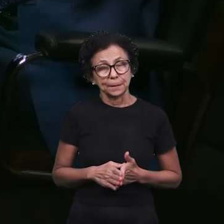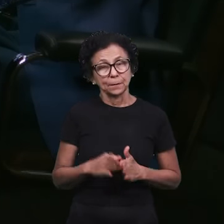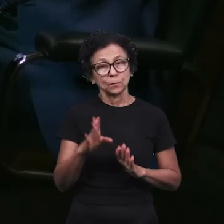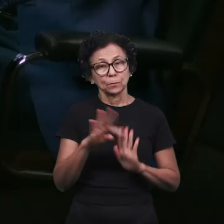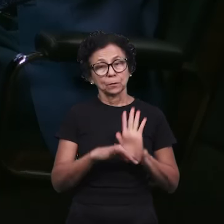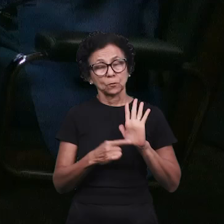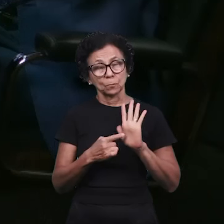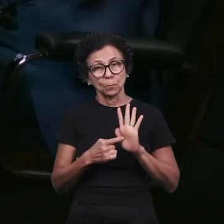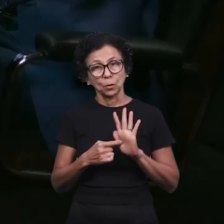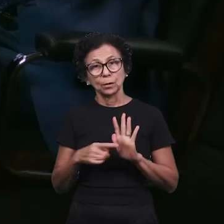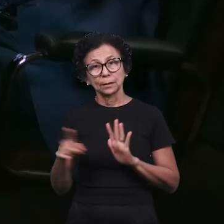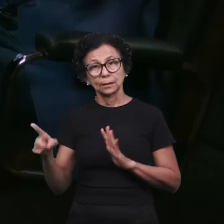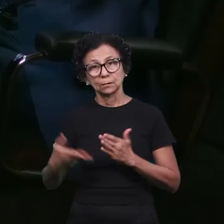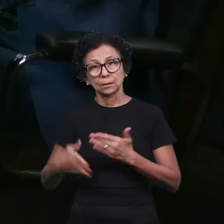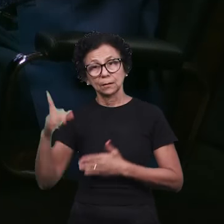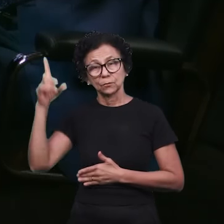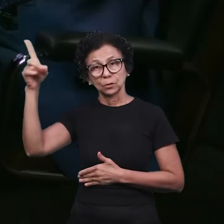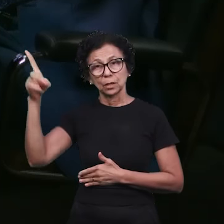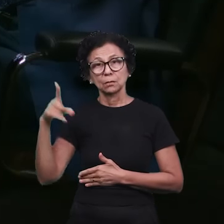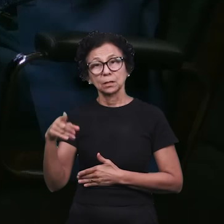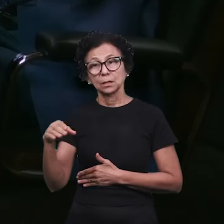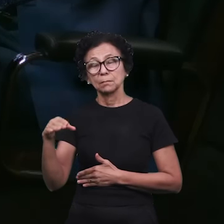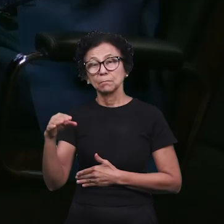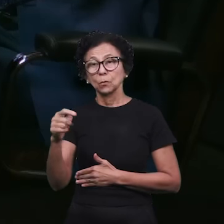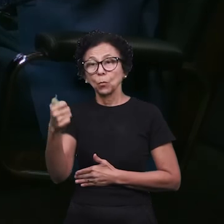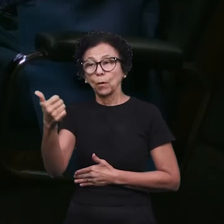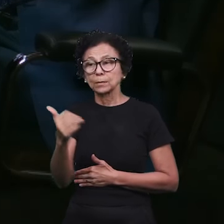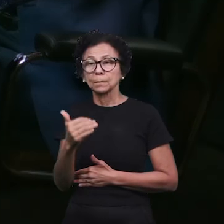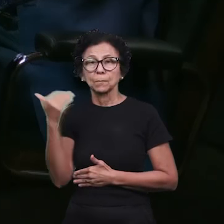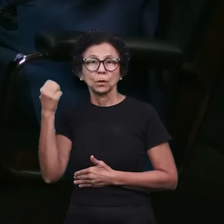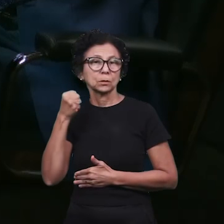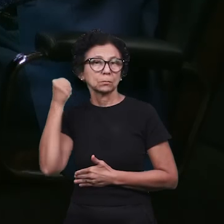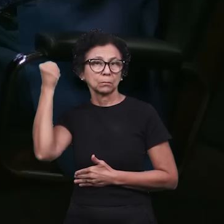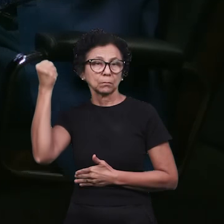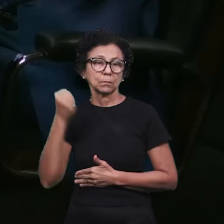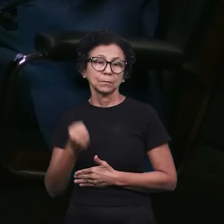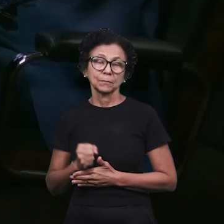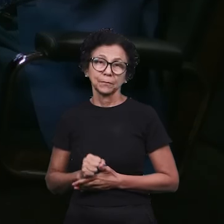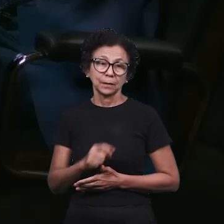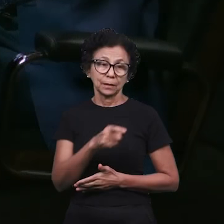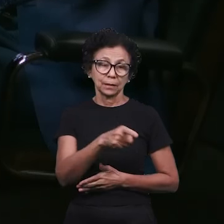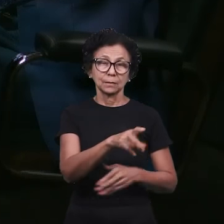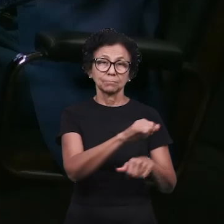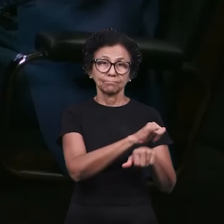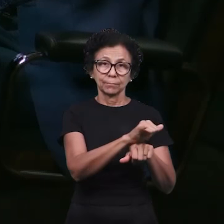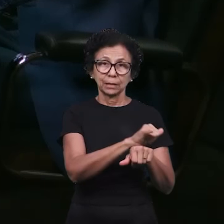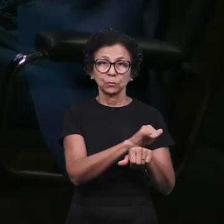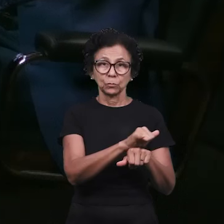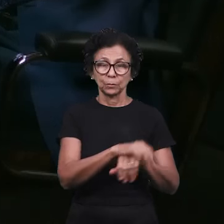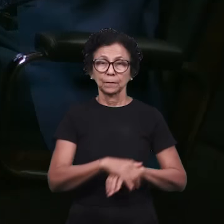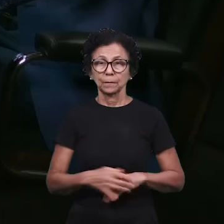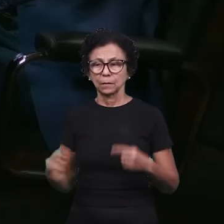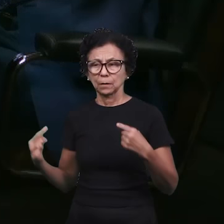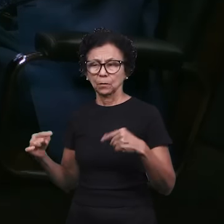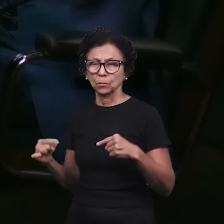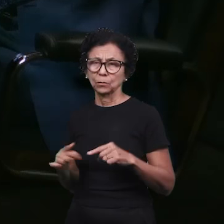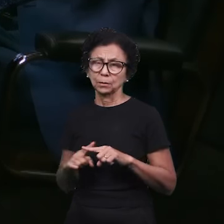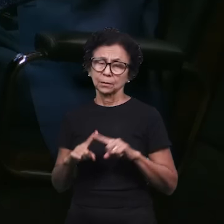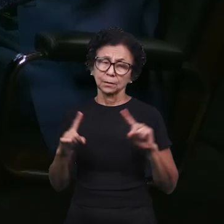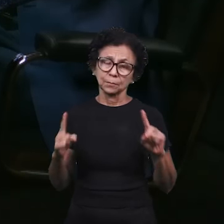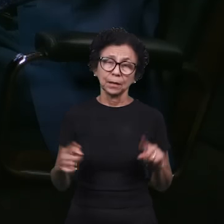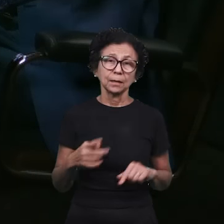inverter e vem sobre Amã. Então, nós vamos ver a derrota de Amã e depois, só para